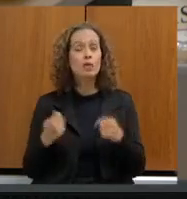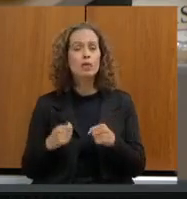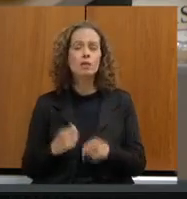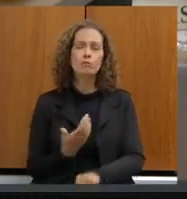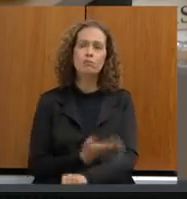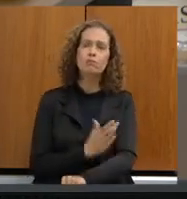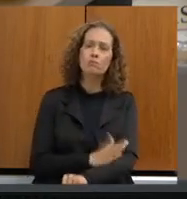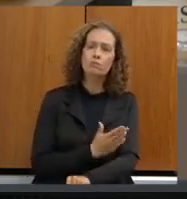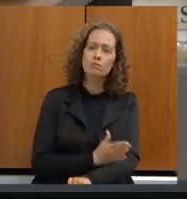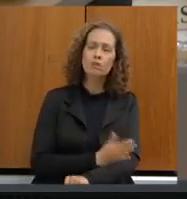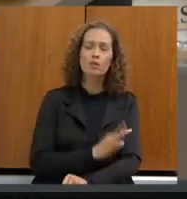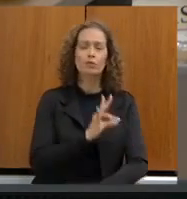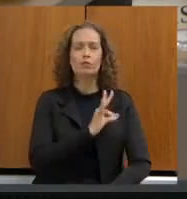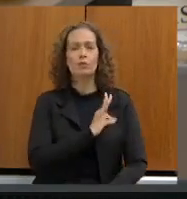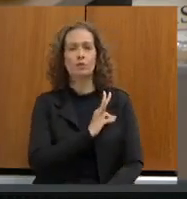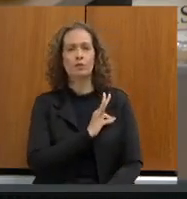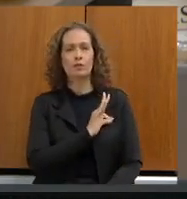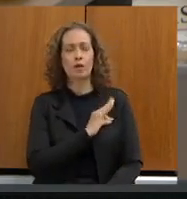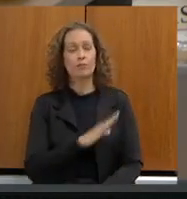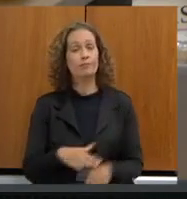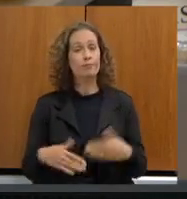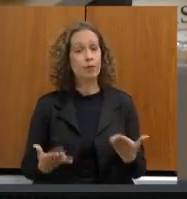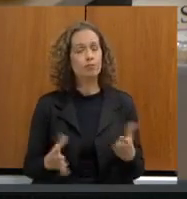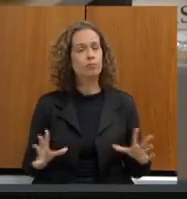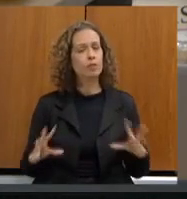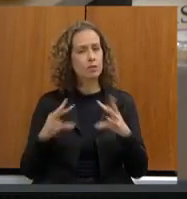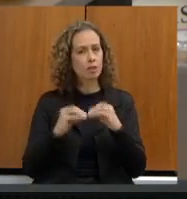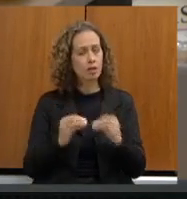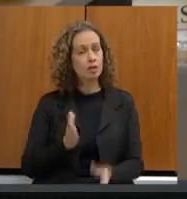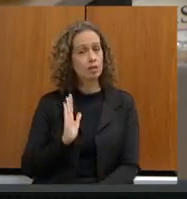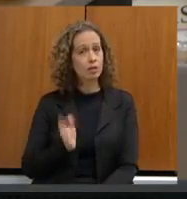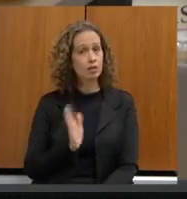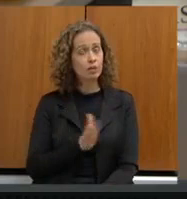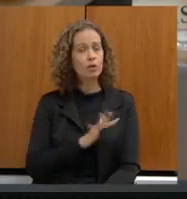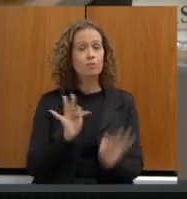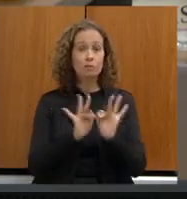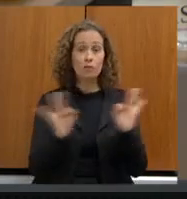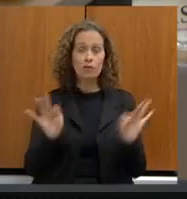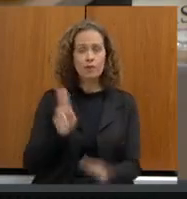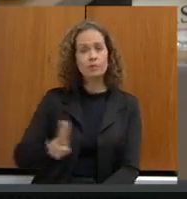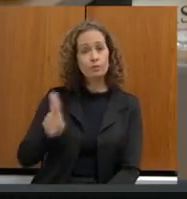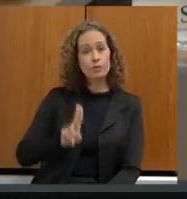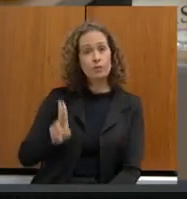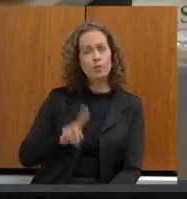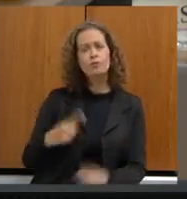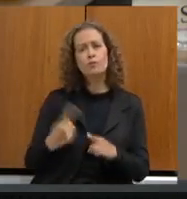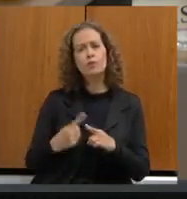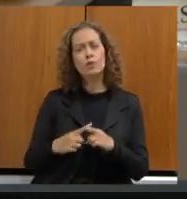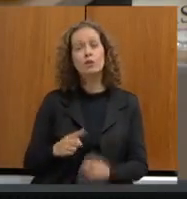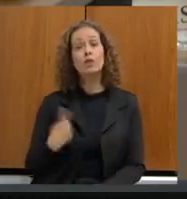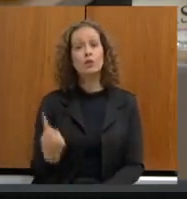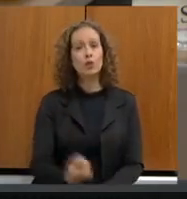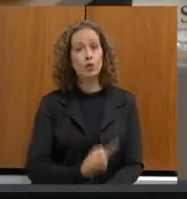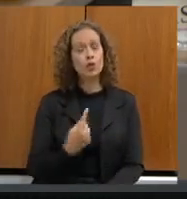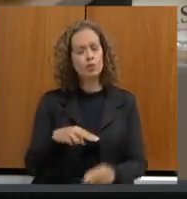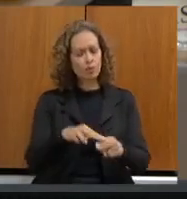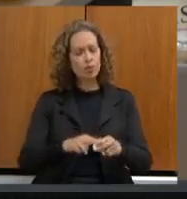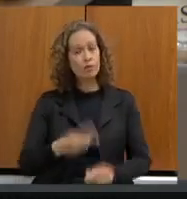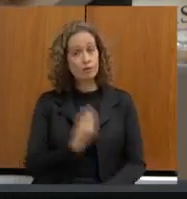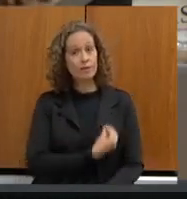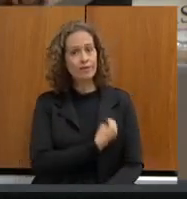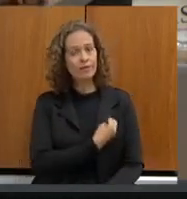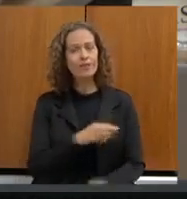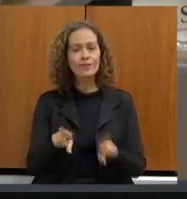capacitar nossos policial tá bom nós estamos encerrando uma próxima nós usamos aqui porque nós somos pela vida só uns pela